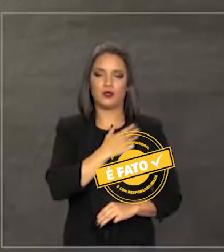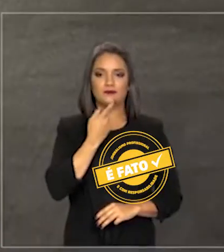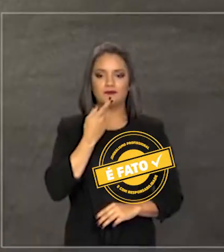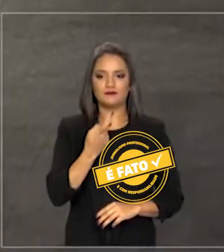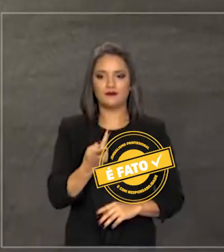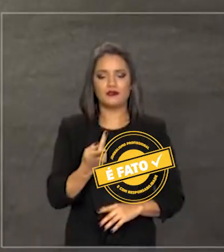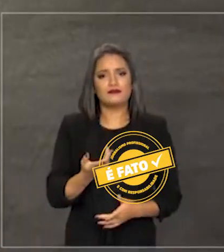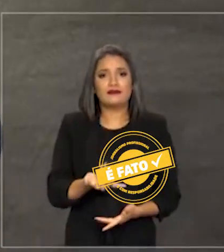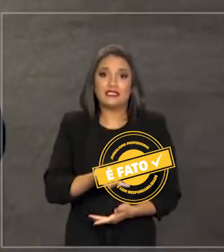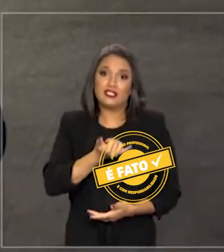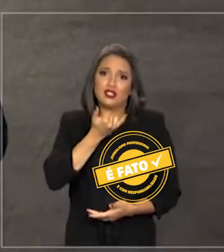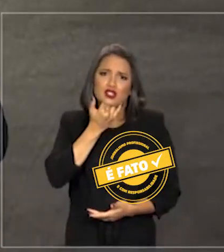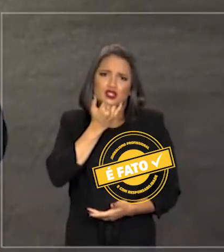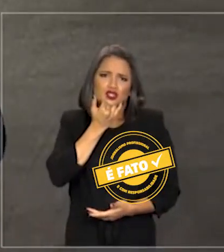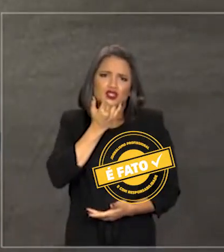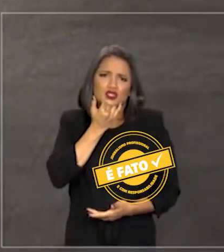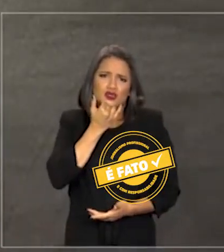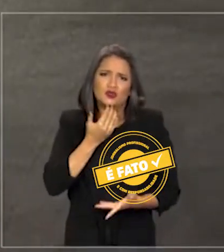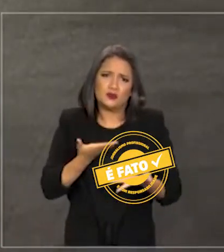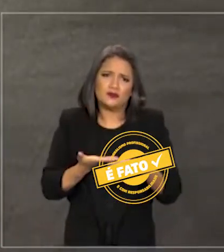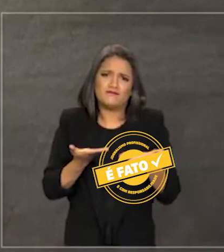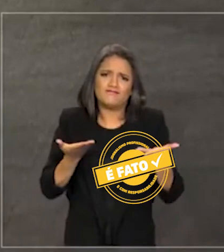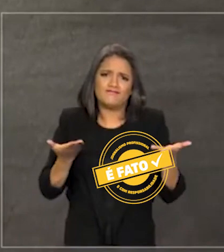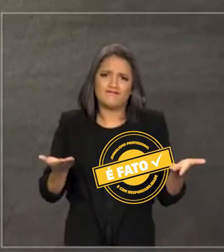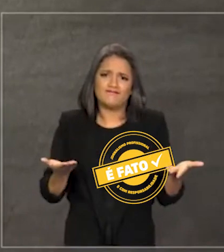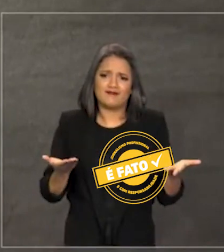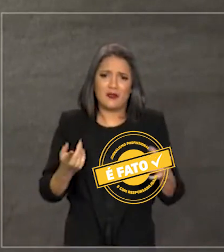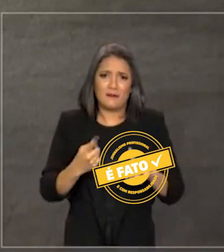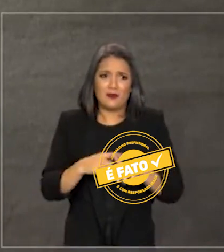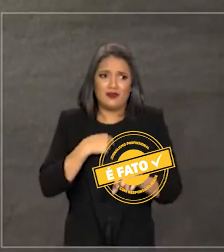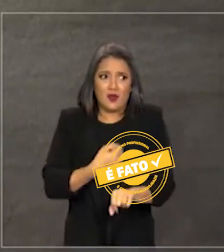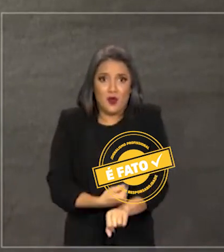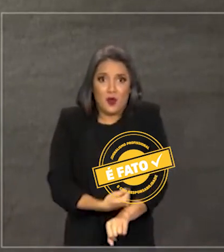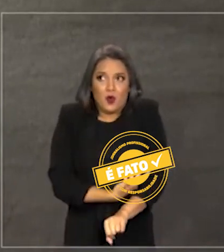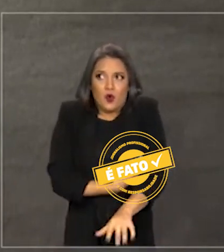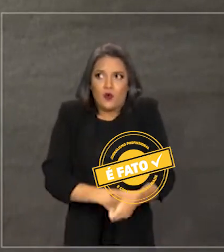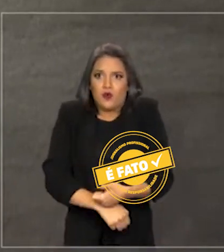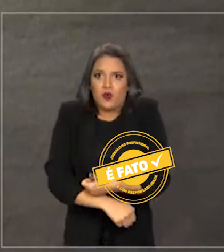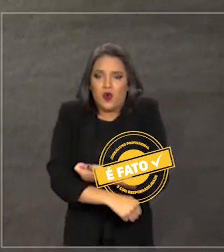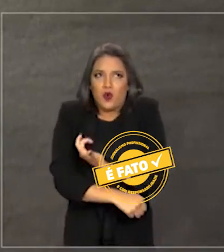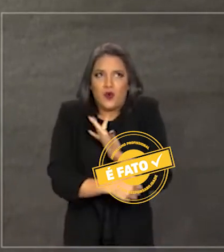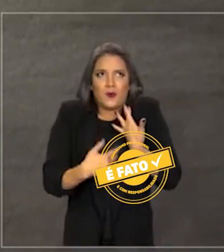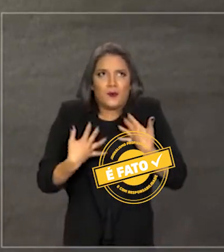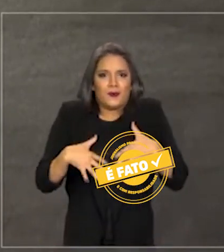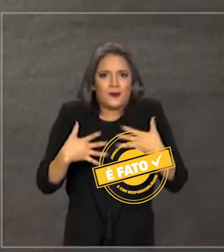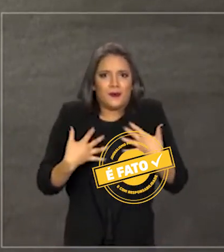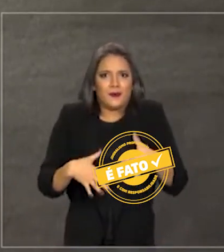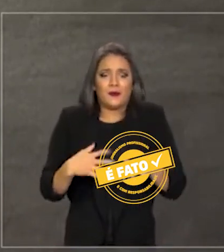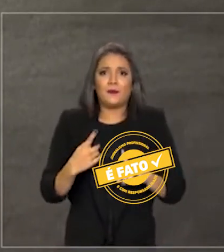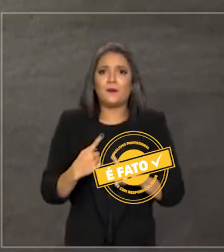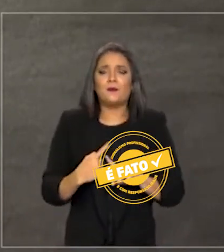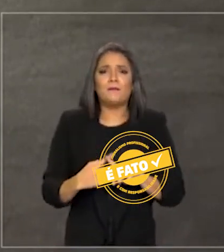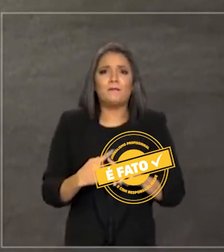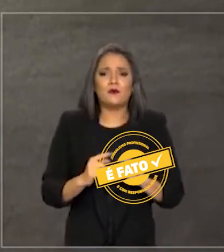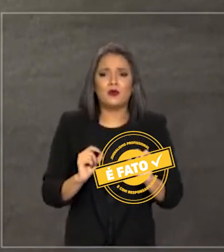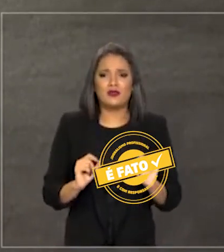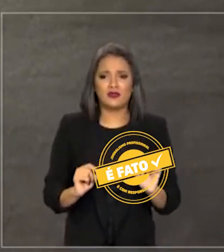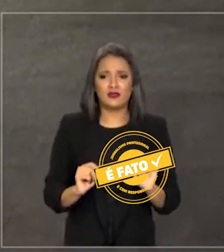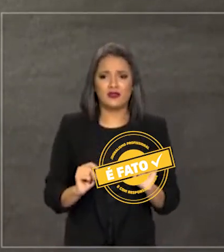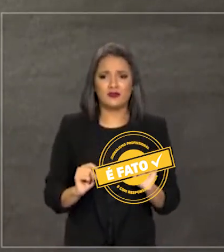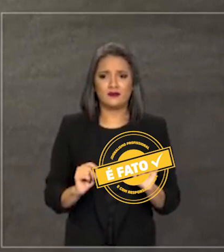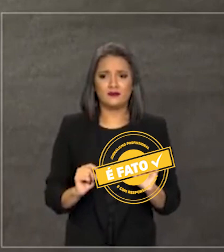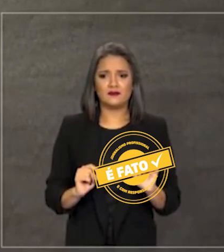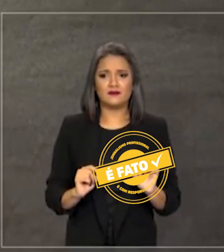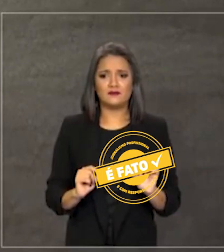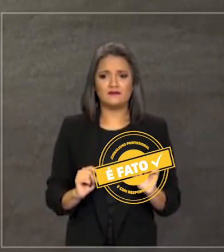O petista relembrou também momentos difíceis em que viveu quando estava preso em Curitiba sob acusações da Operação Lava Jato.